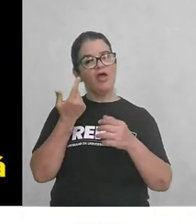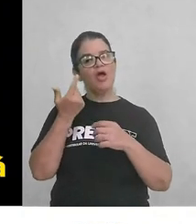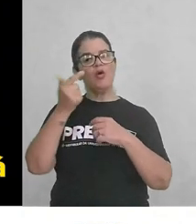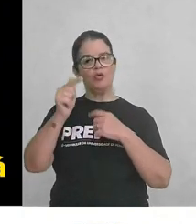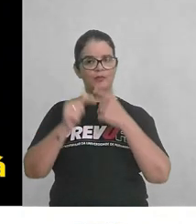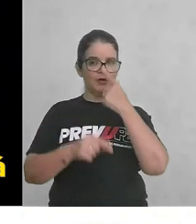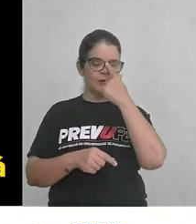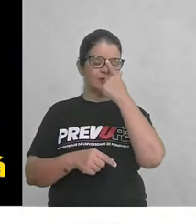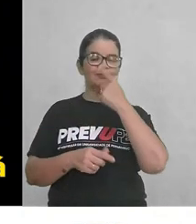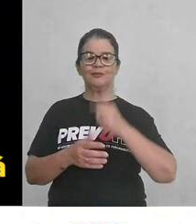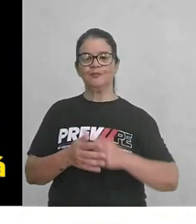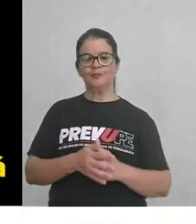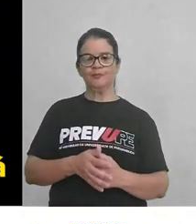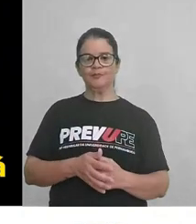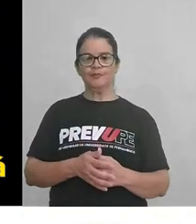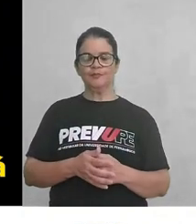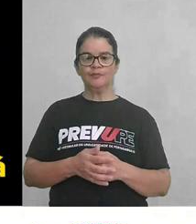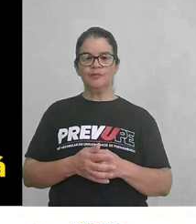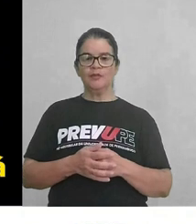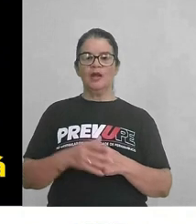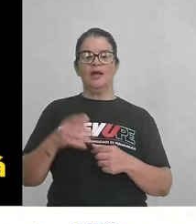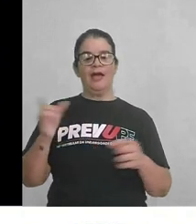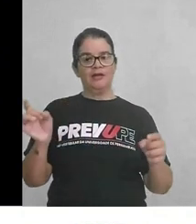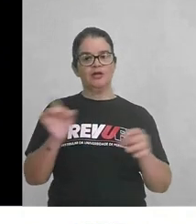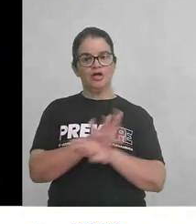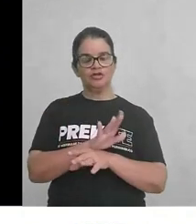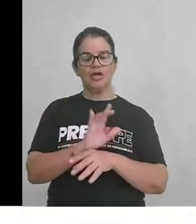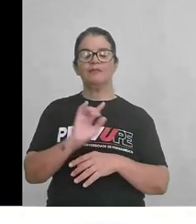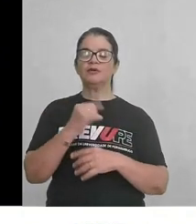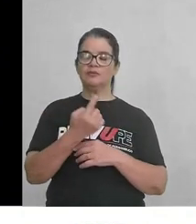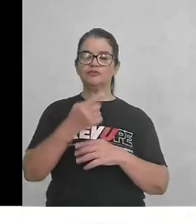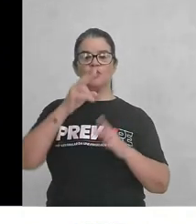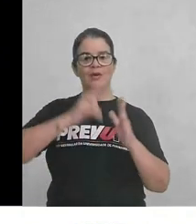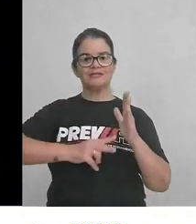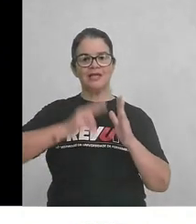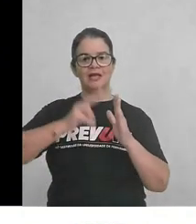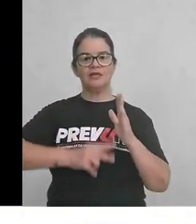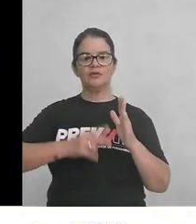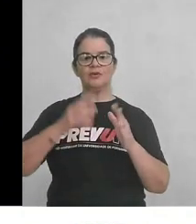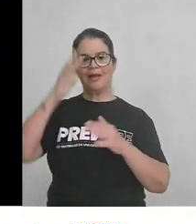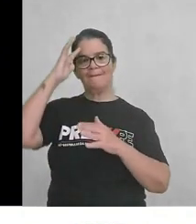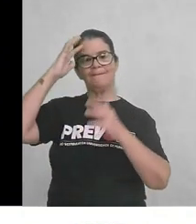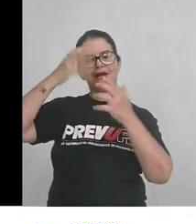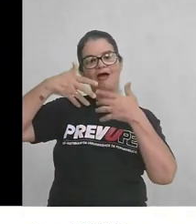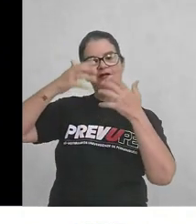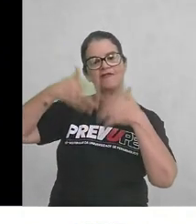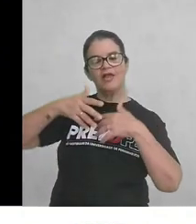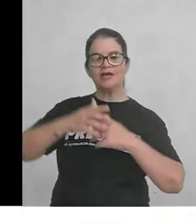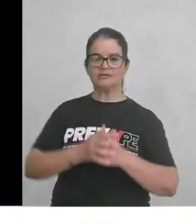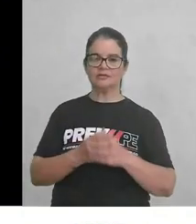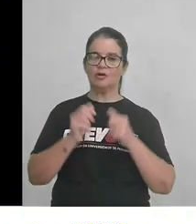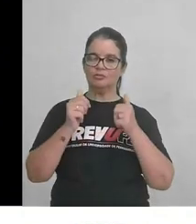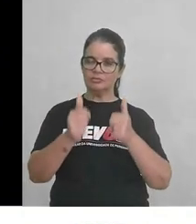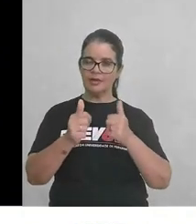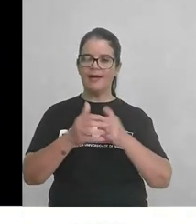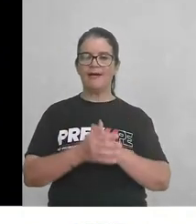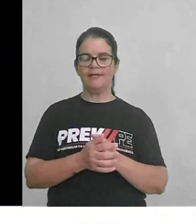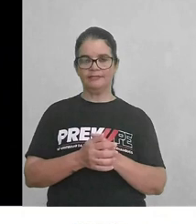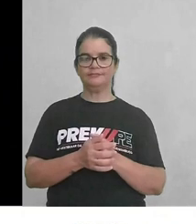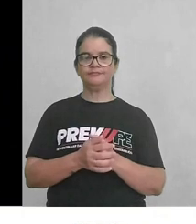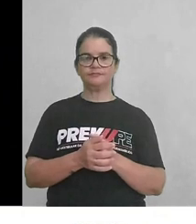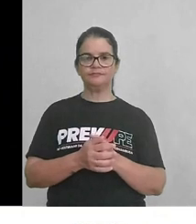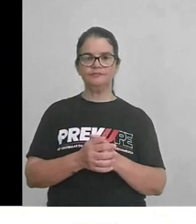leitura para reflexão, tá? E espero que eu tenha contribuído na hora